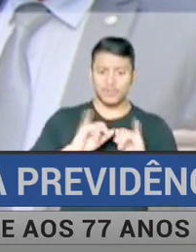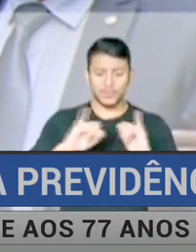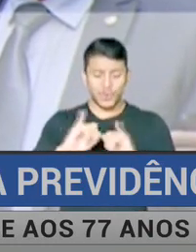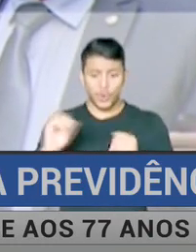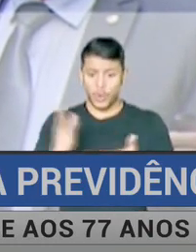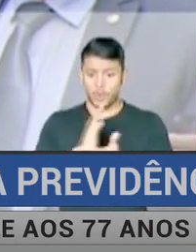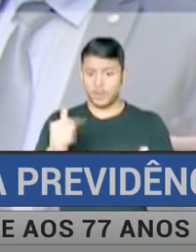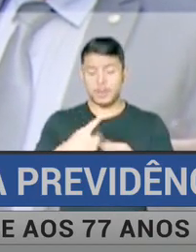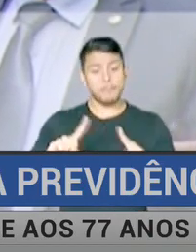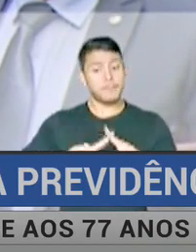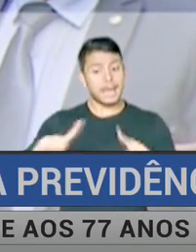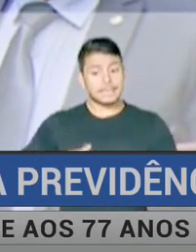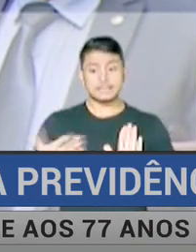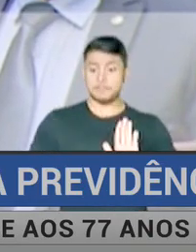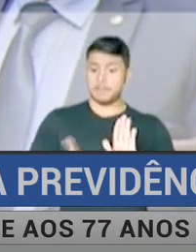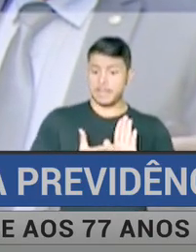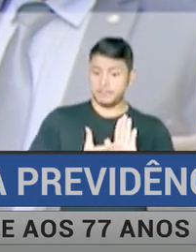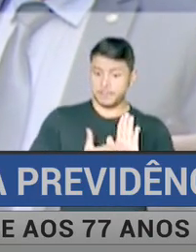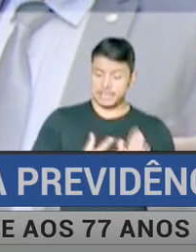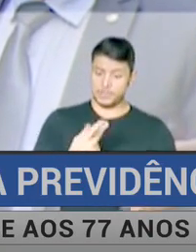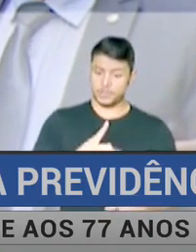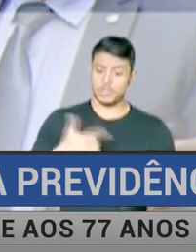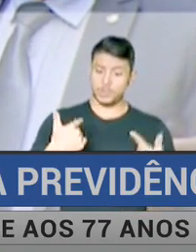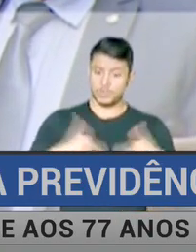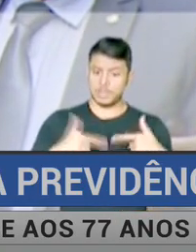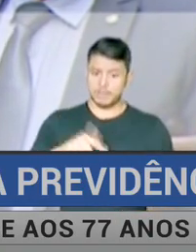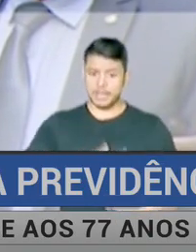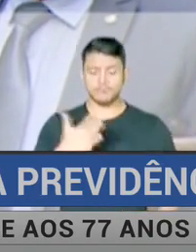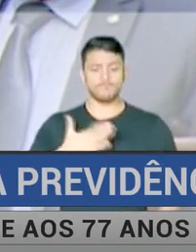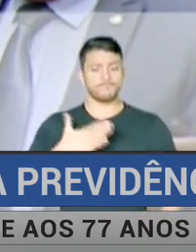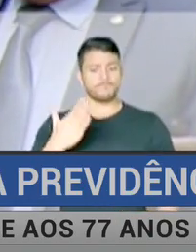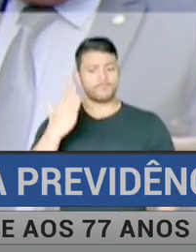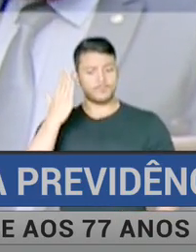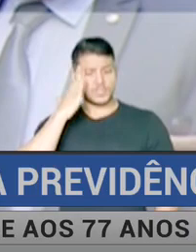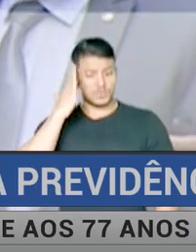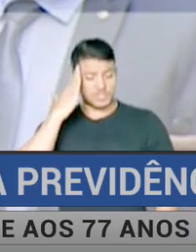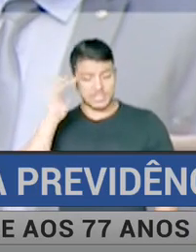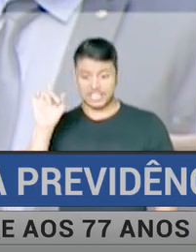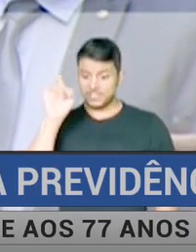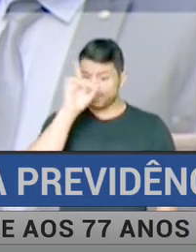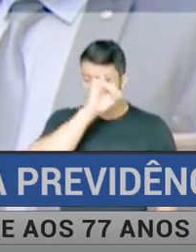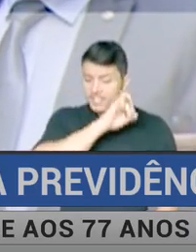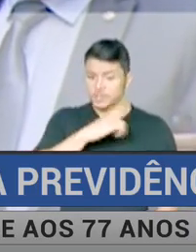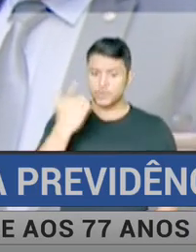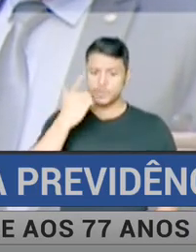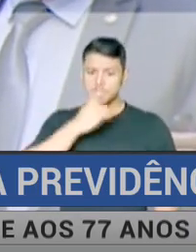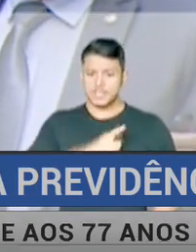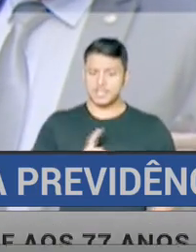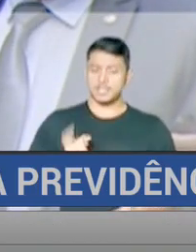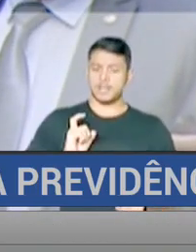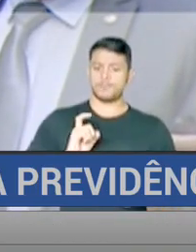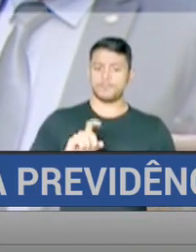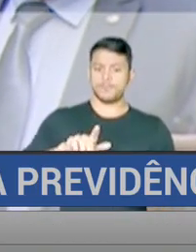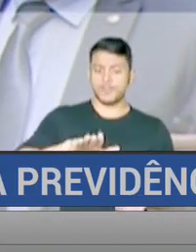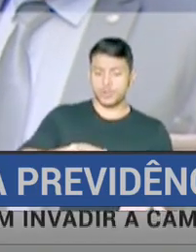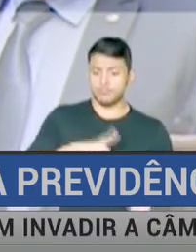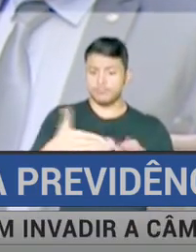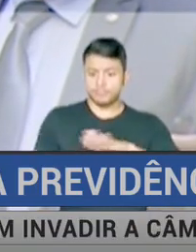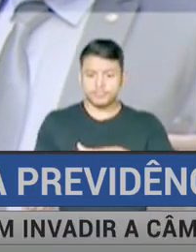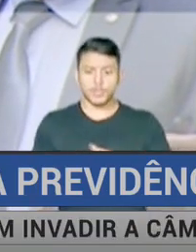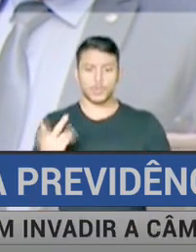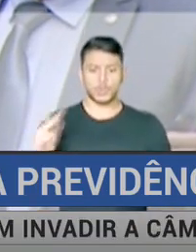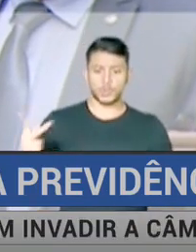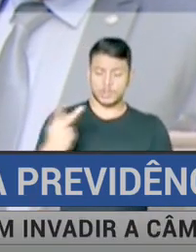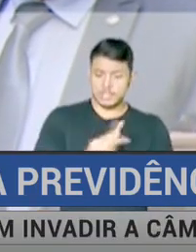Onyx, parabéns pelo teu trabalho, eu sei que é difícil, no momento de transição, coordenar um governo que foi eleito de forma legítima